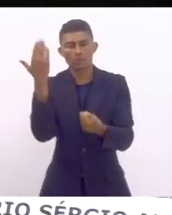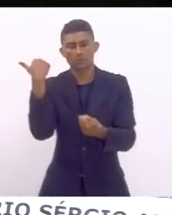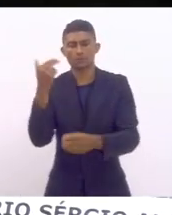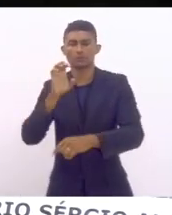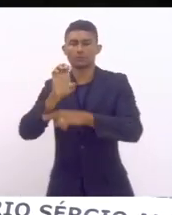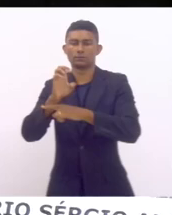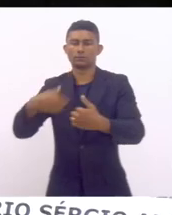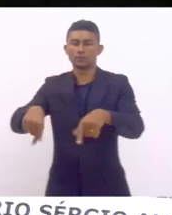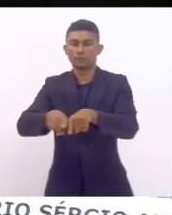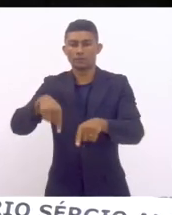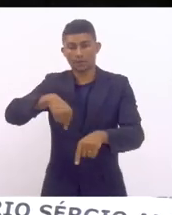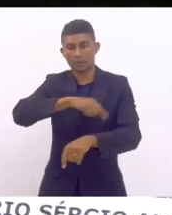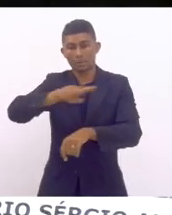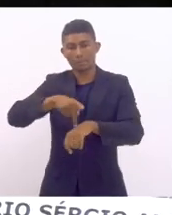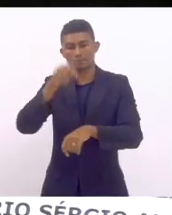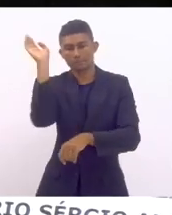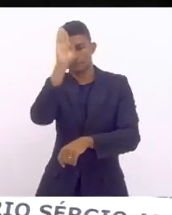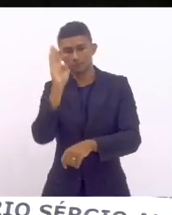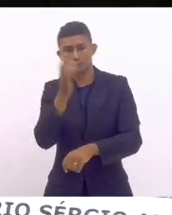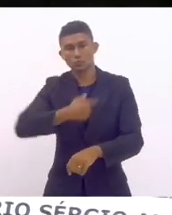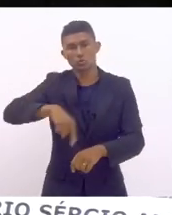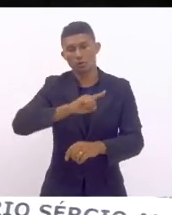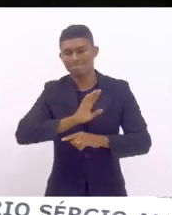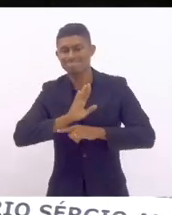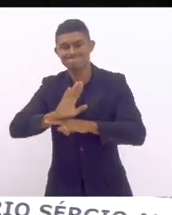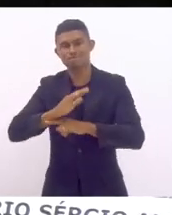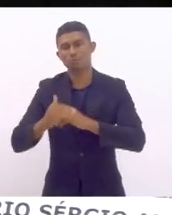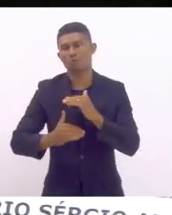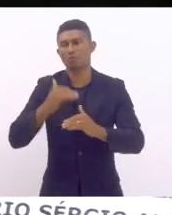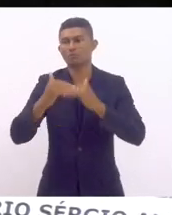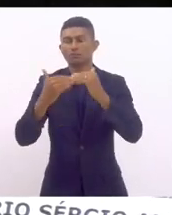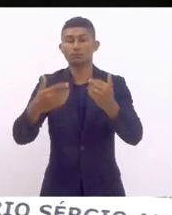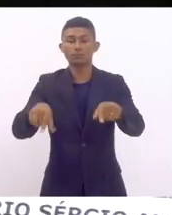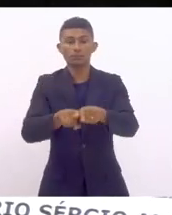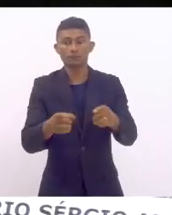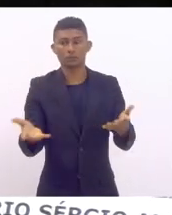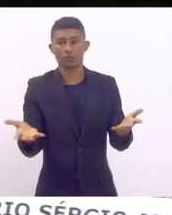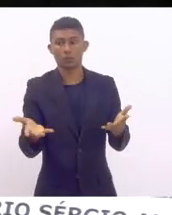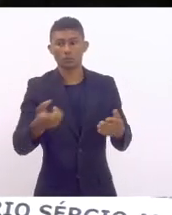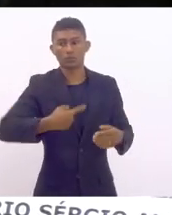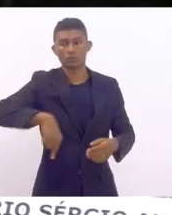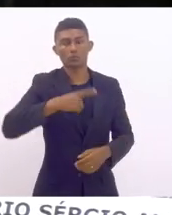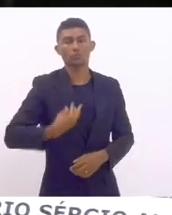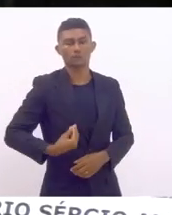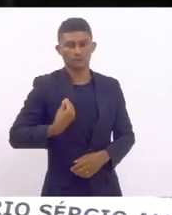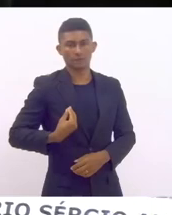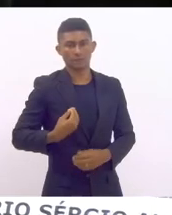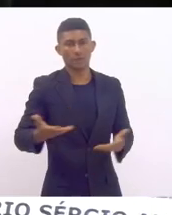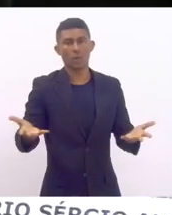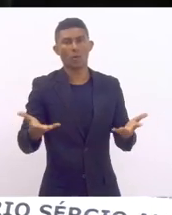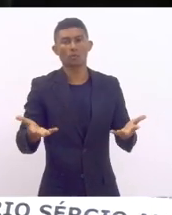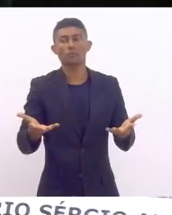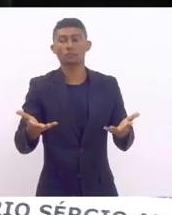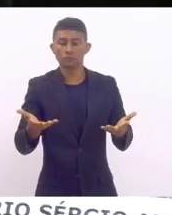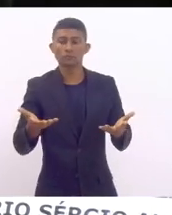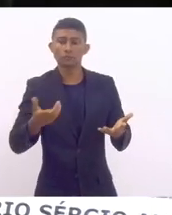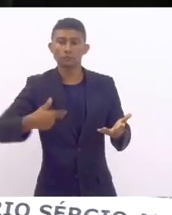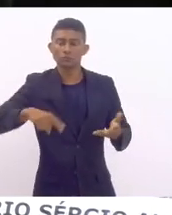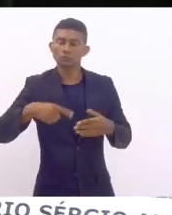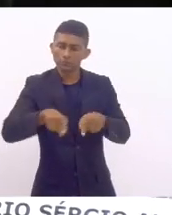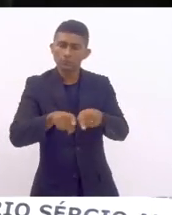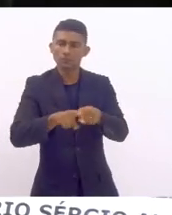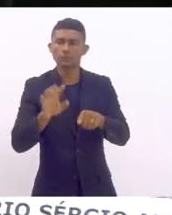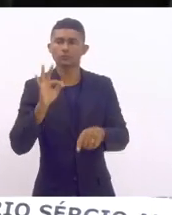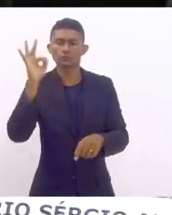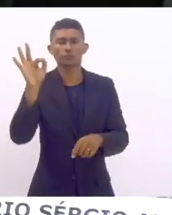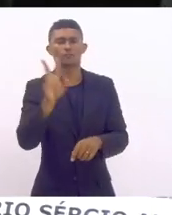passado estamos participando no presente nesses pequenos exemplos que eu tenho aqui e vamos sim participar do